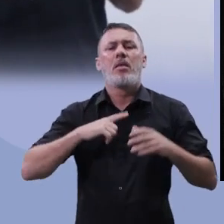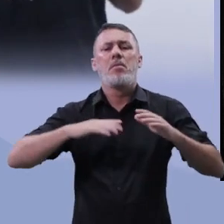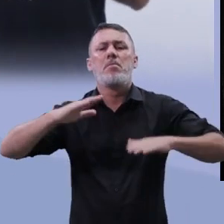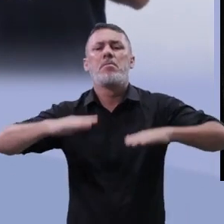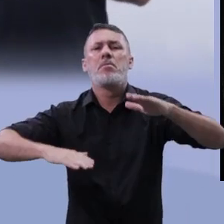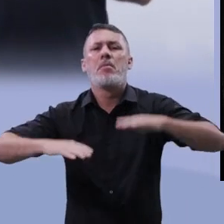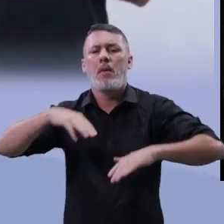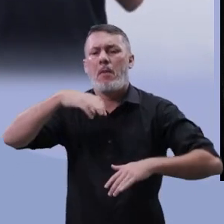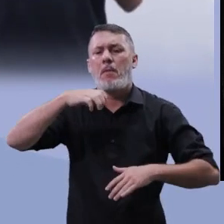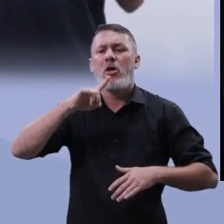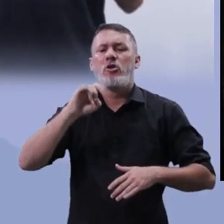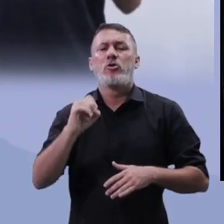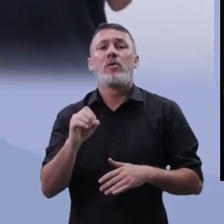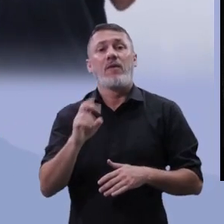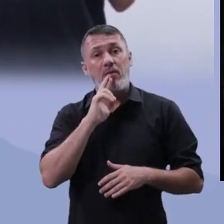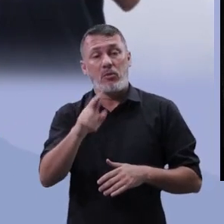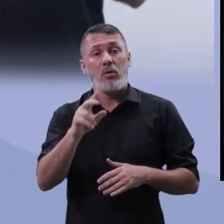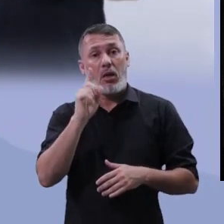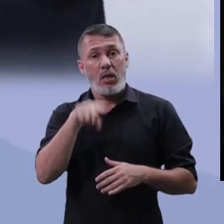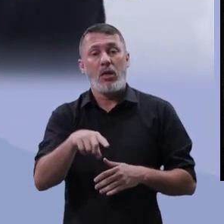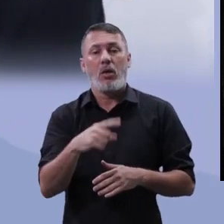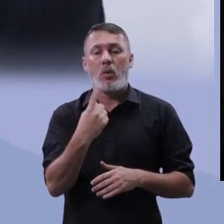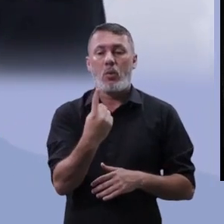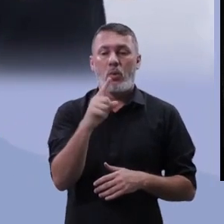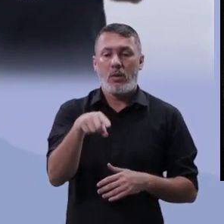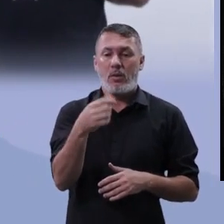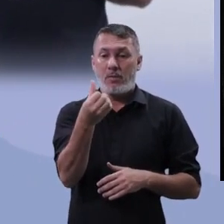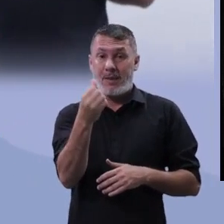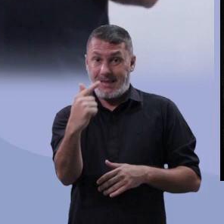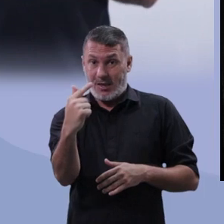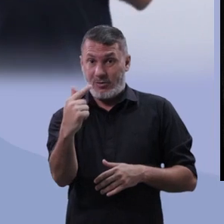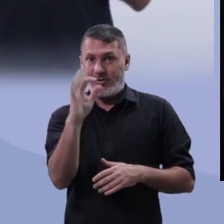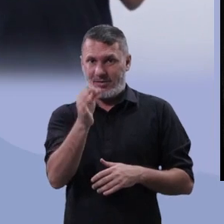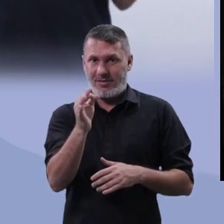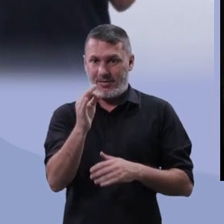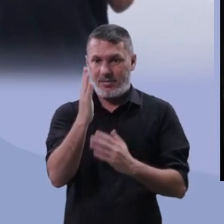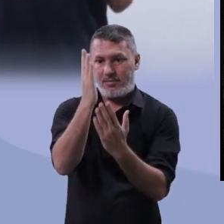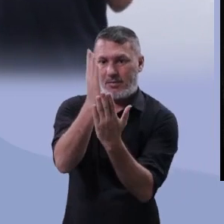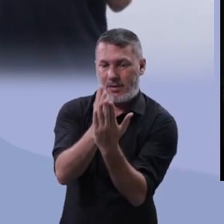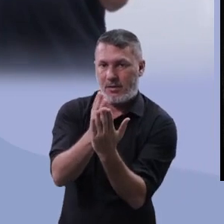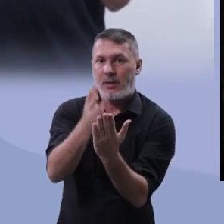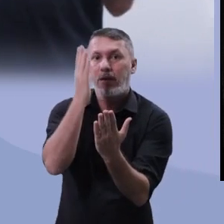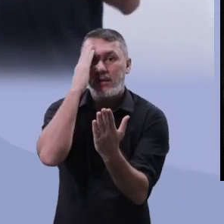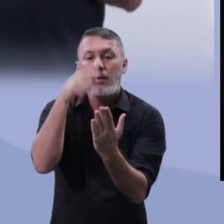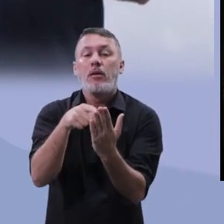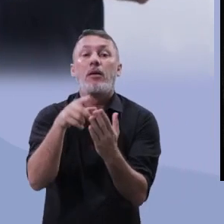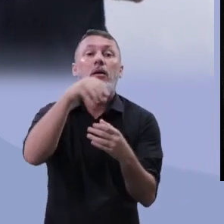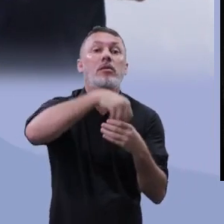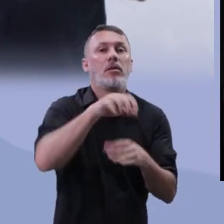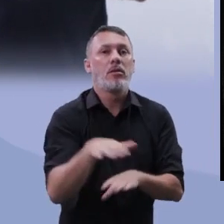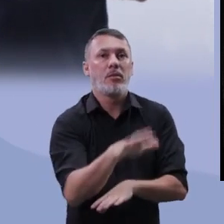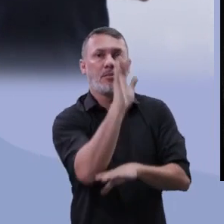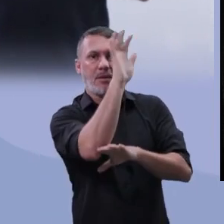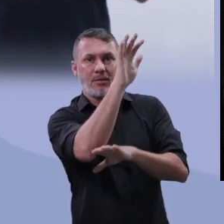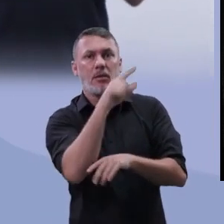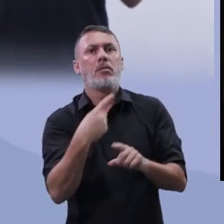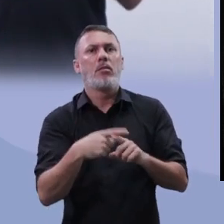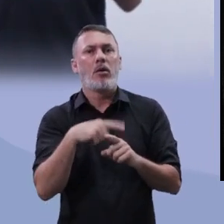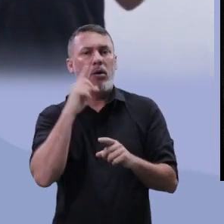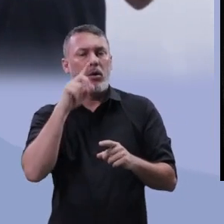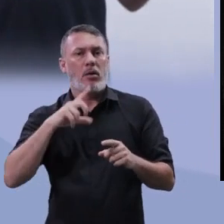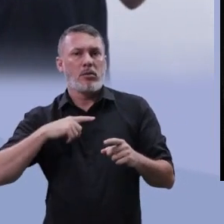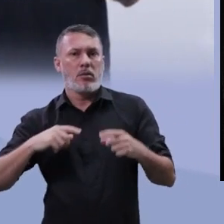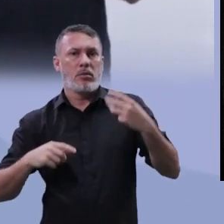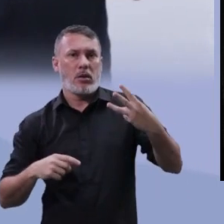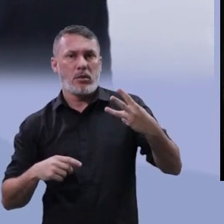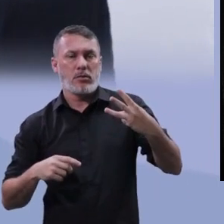Aonde que está a mediana? A mediana, o exercício falou, está no 1,67. Então, 1,67 ele está na galera do basquete, porque você